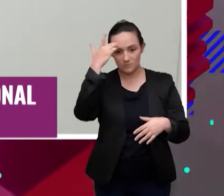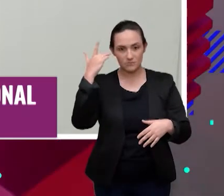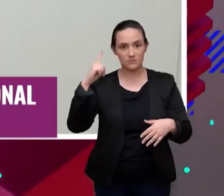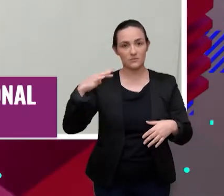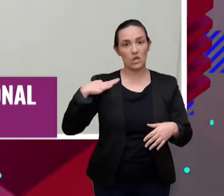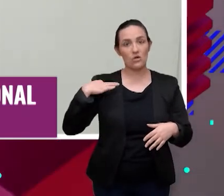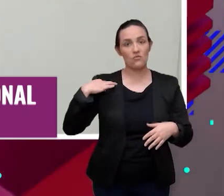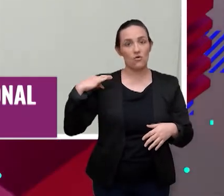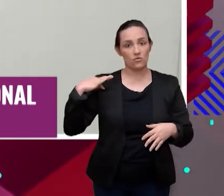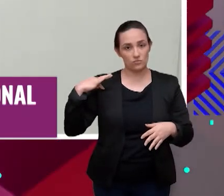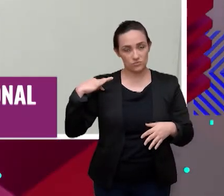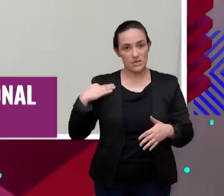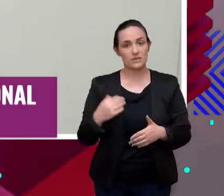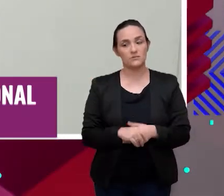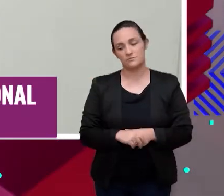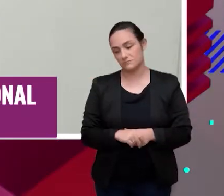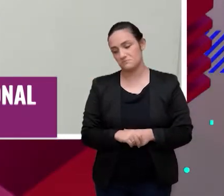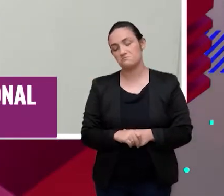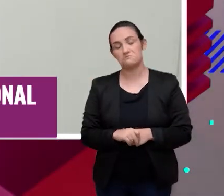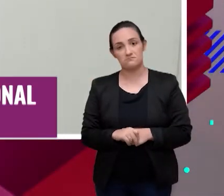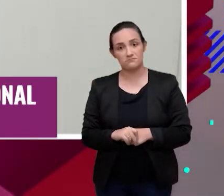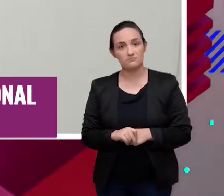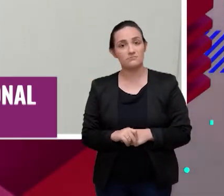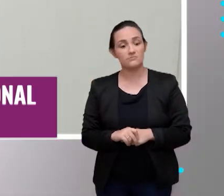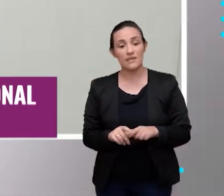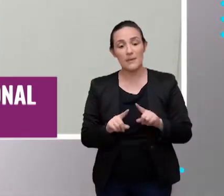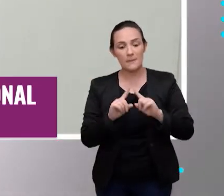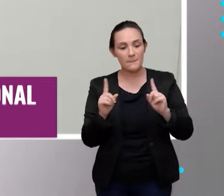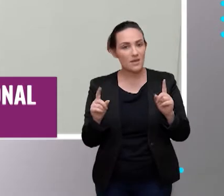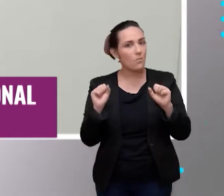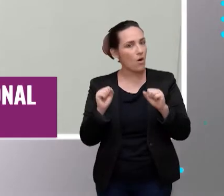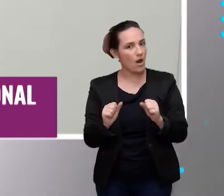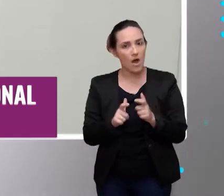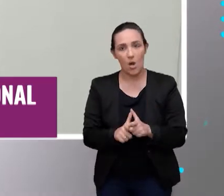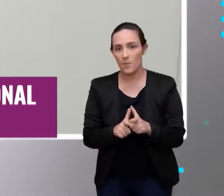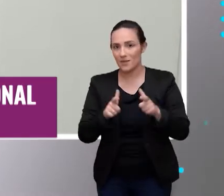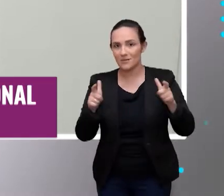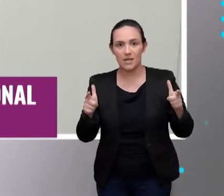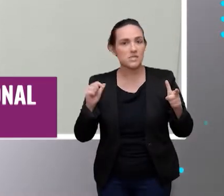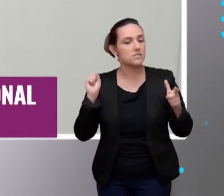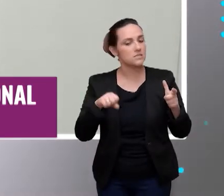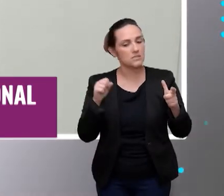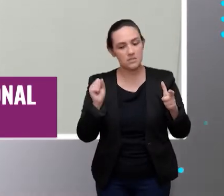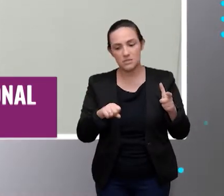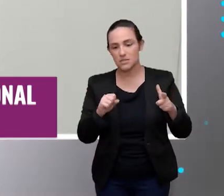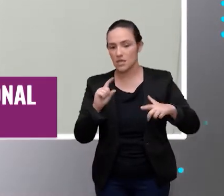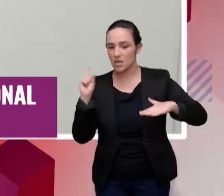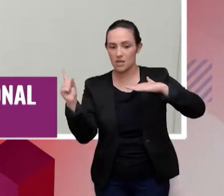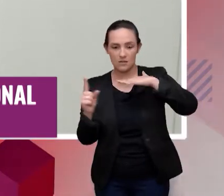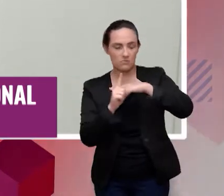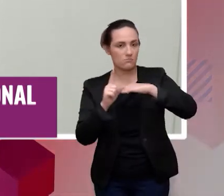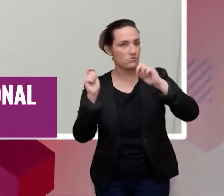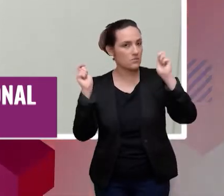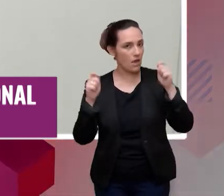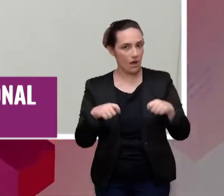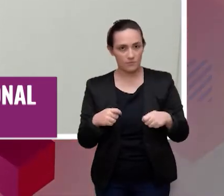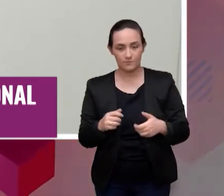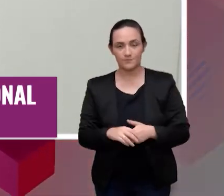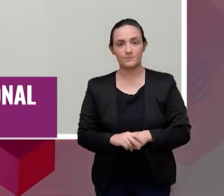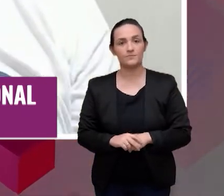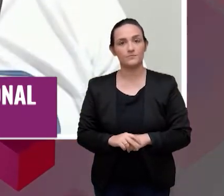condições inclusive de ampliar consideravelmente o nosso número de atendimentos, né, devido ao número de